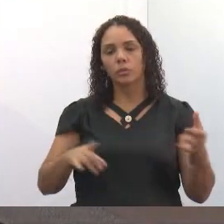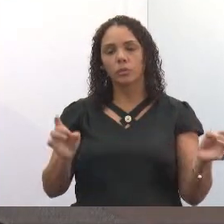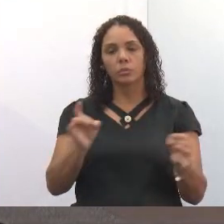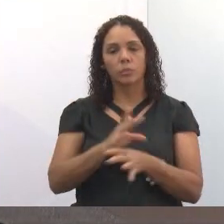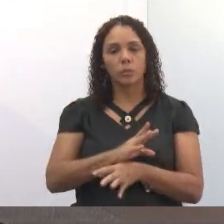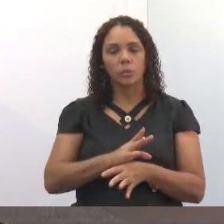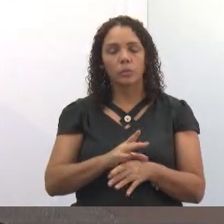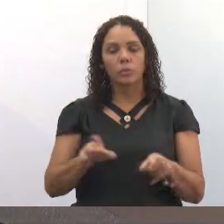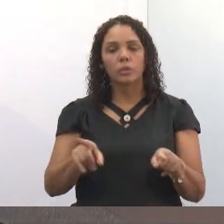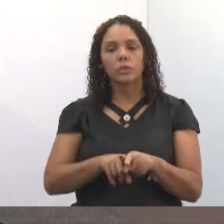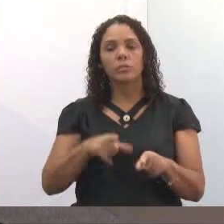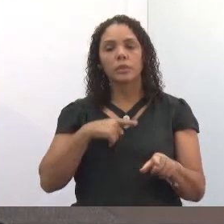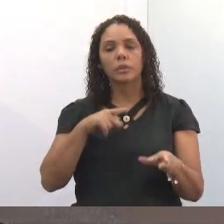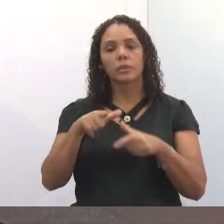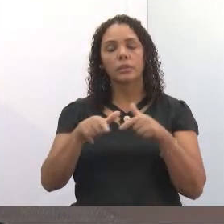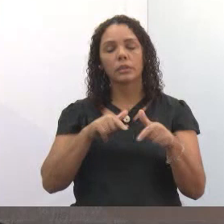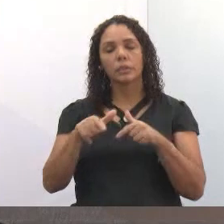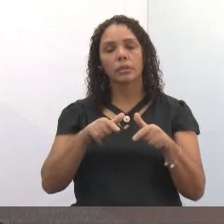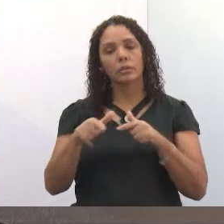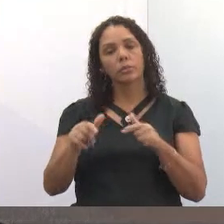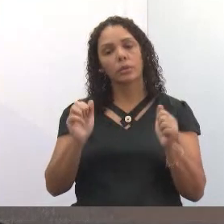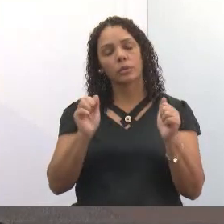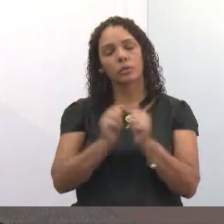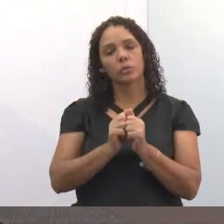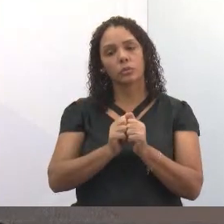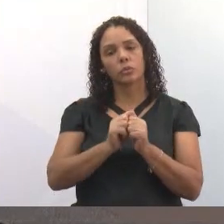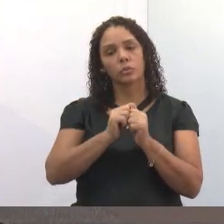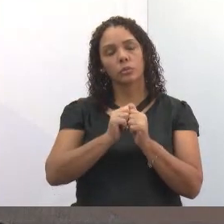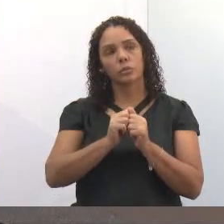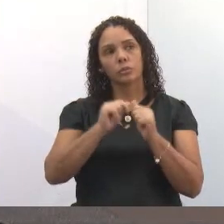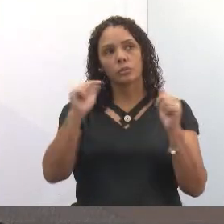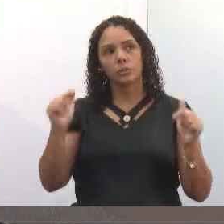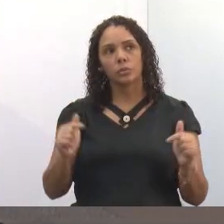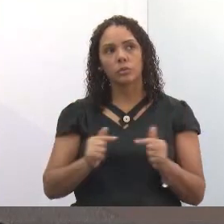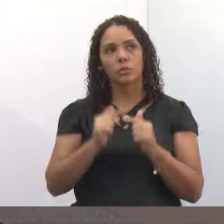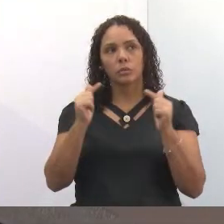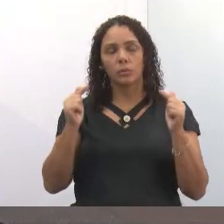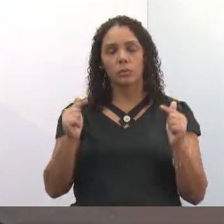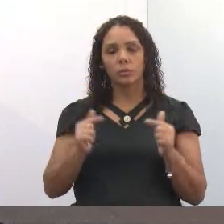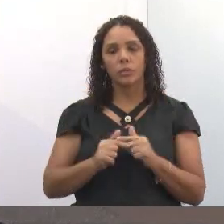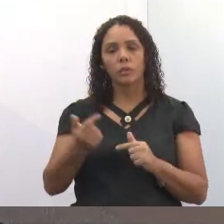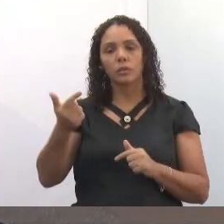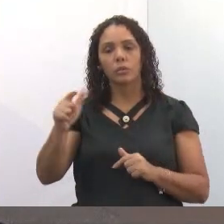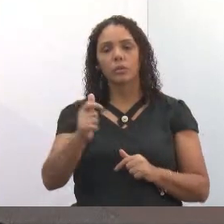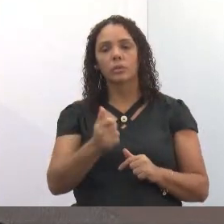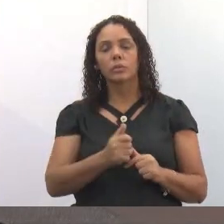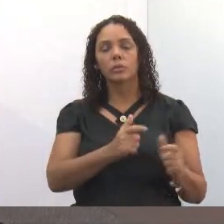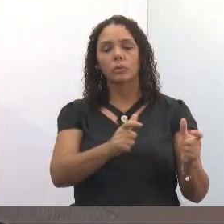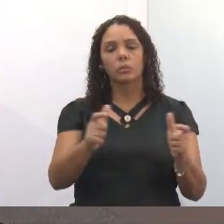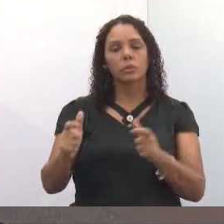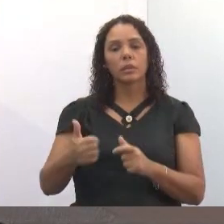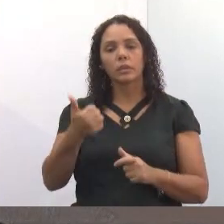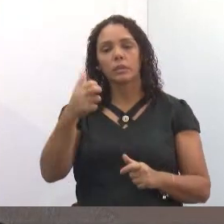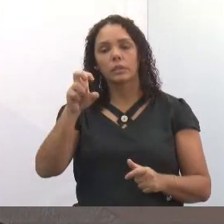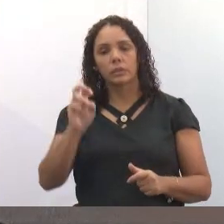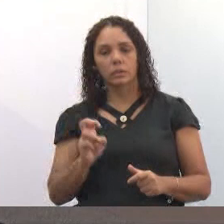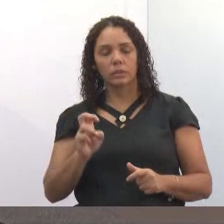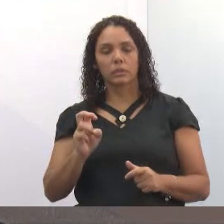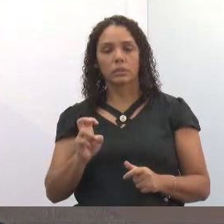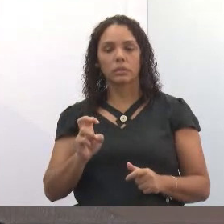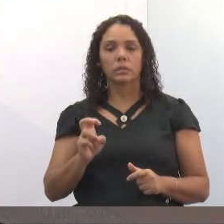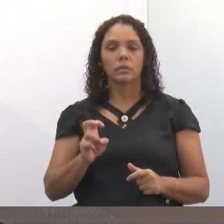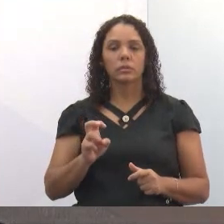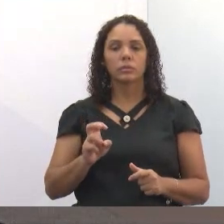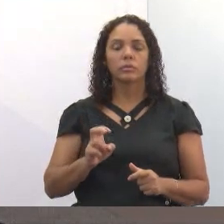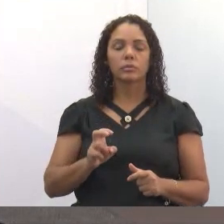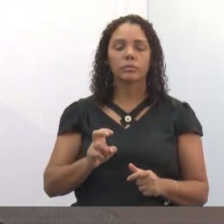Além disso, há trabalho simultâneo e multidisciplinar em outros 15 núcleos urbanos consolidados, de